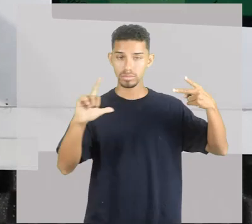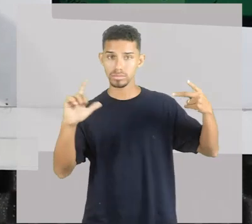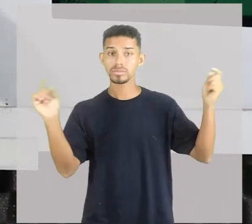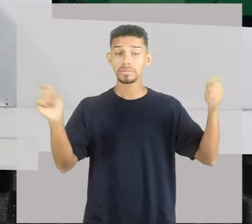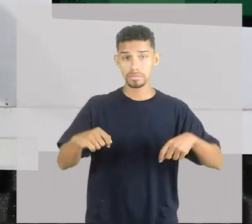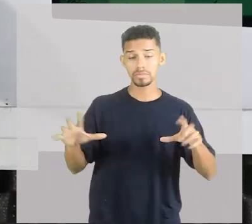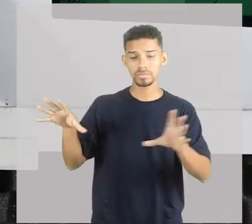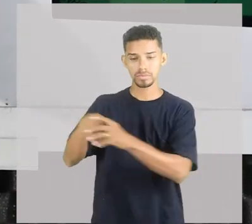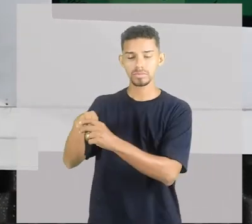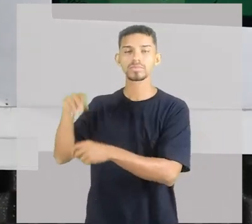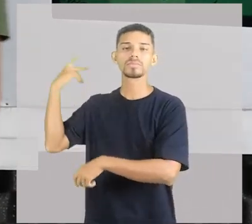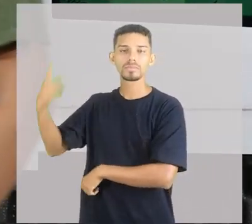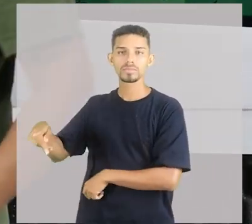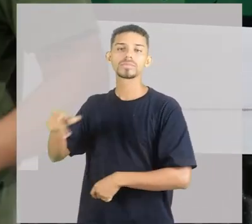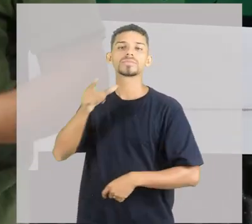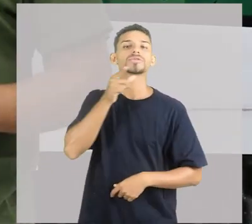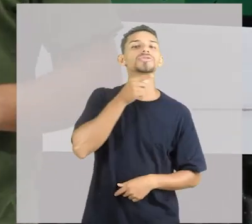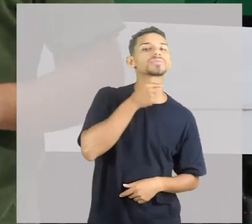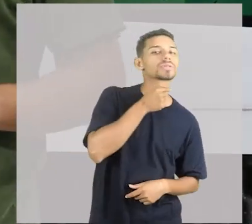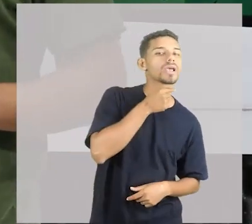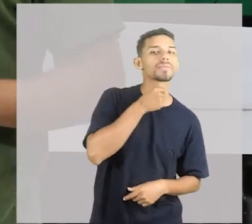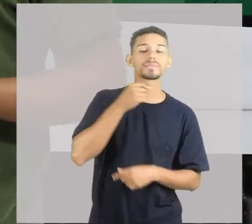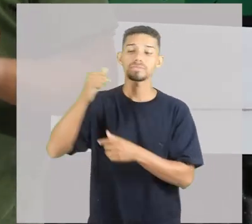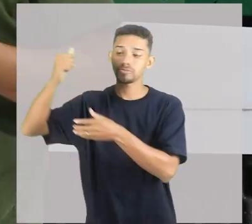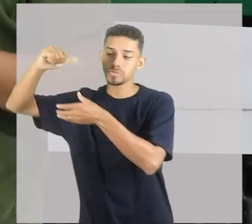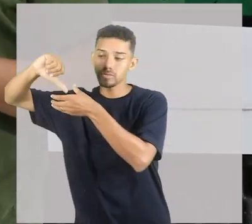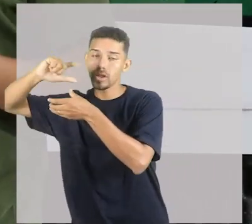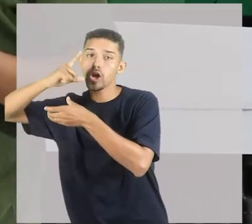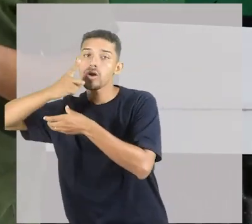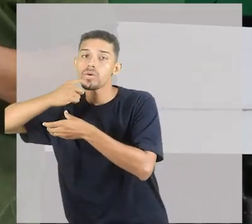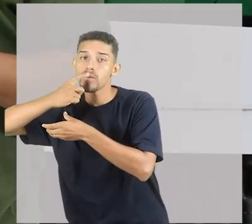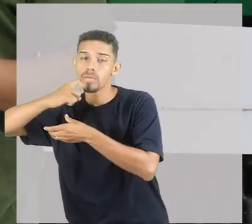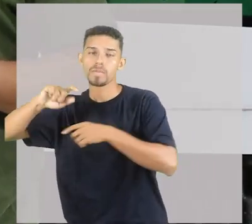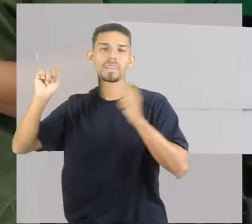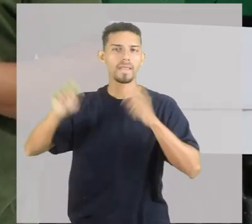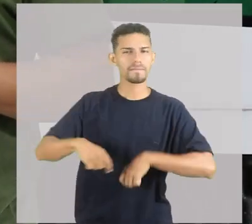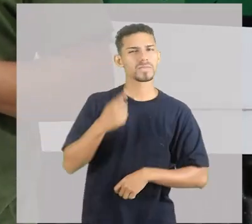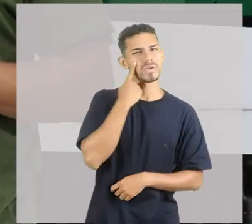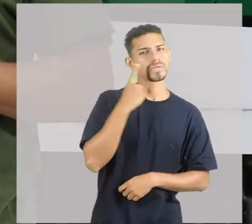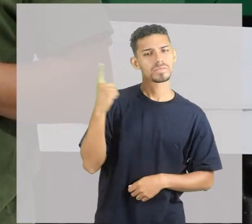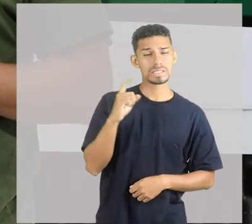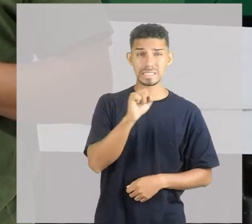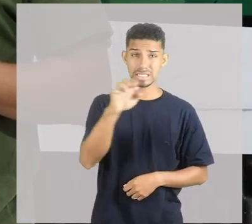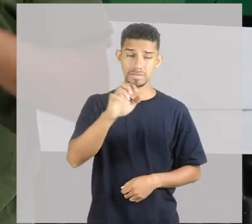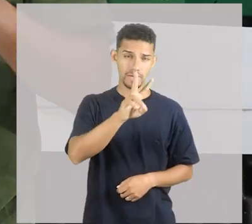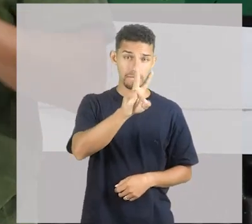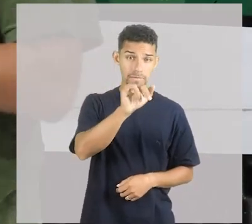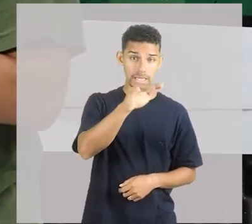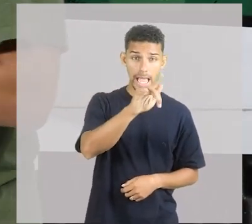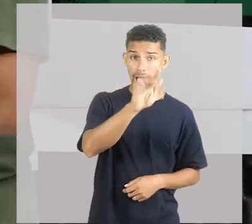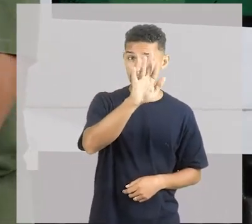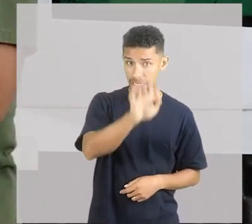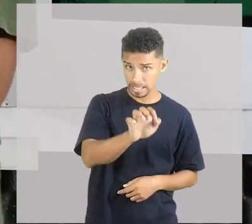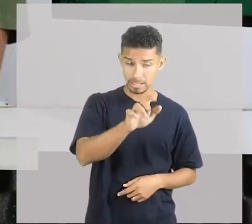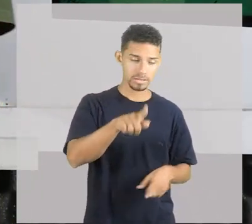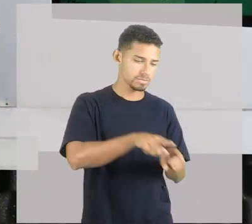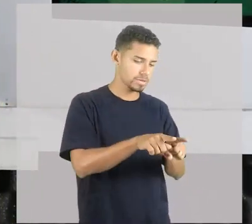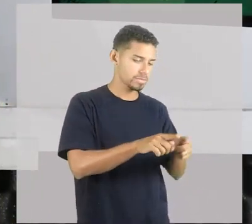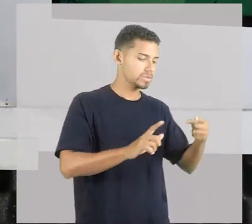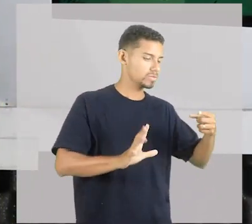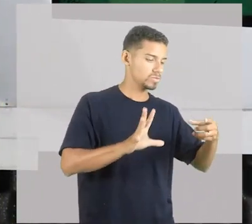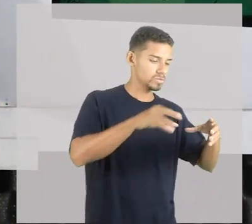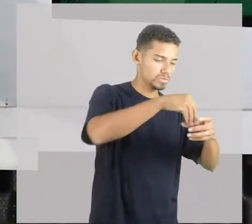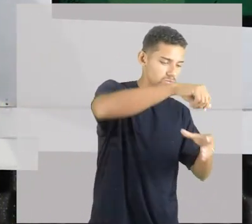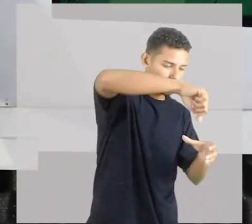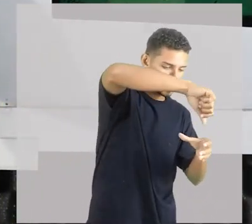ketchup. Então, se você pegar um pouquinho de vinagre e colocar sal, vinagre, colocar sal, e você